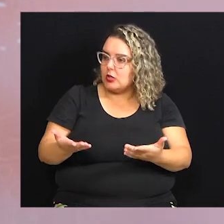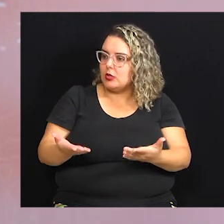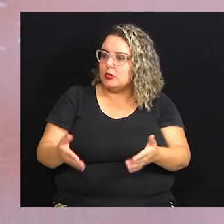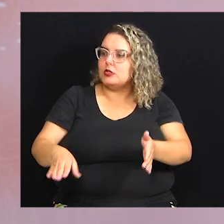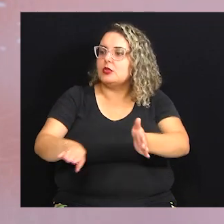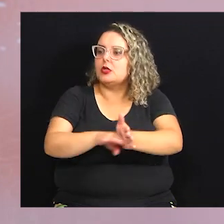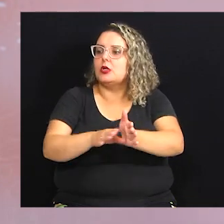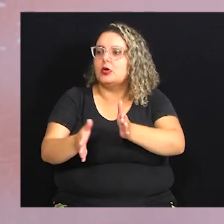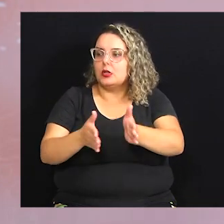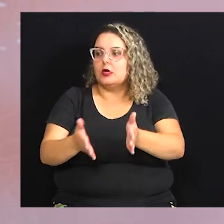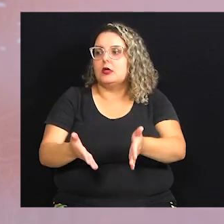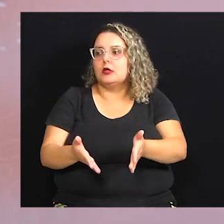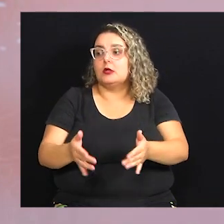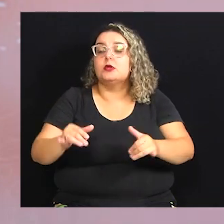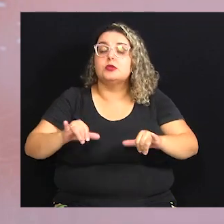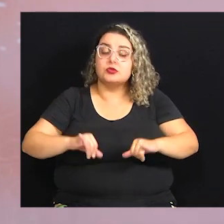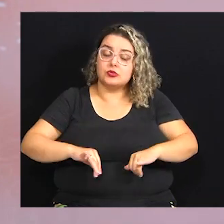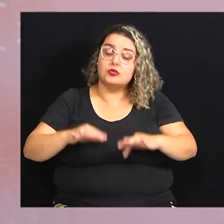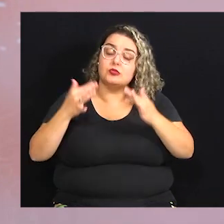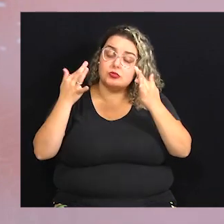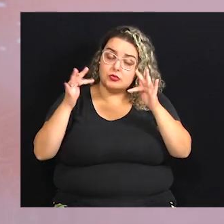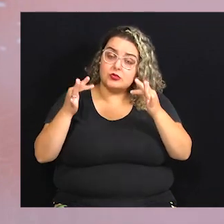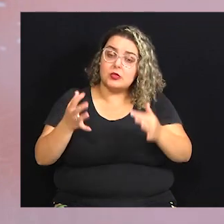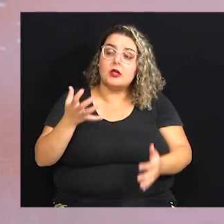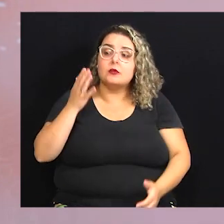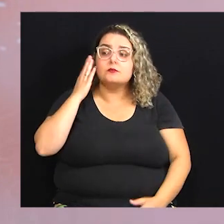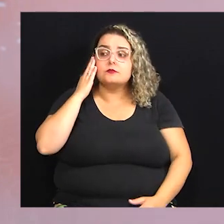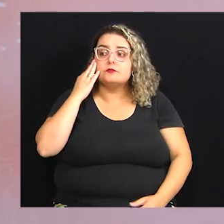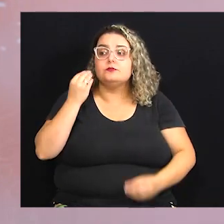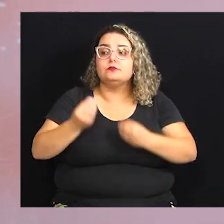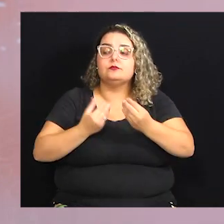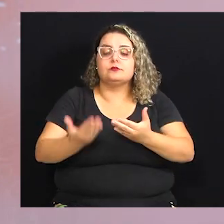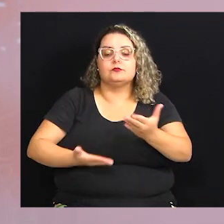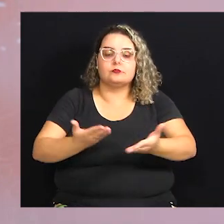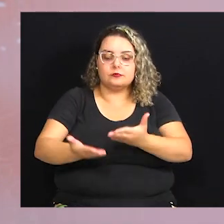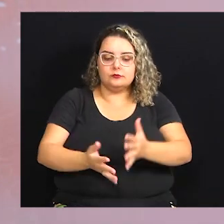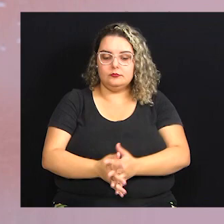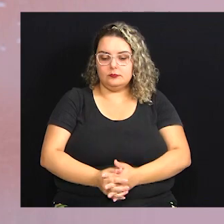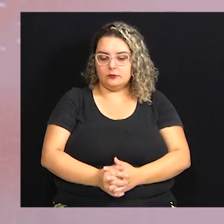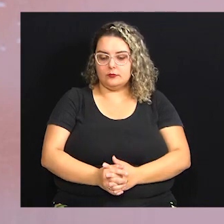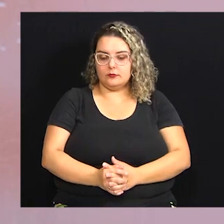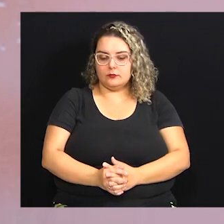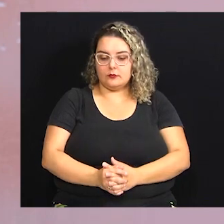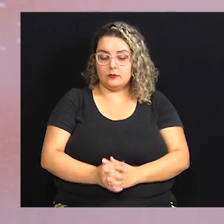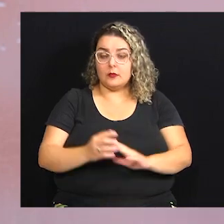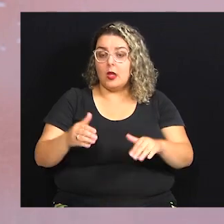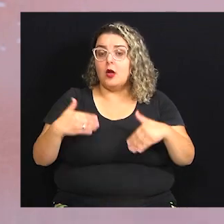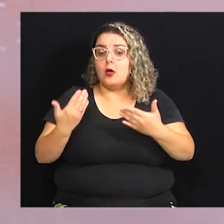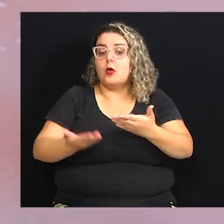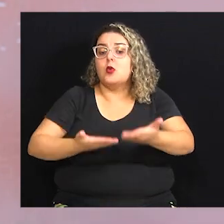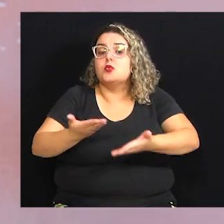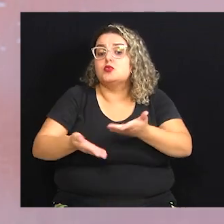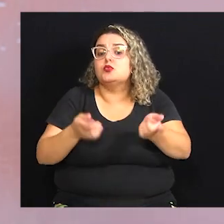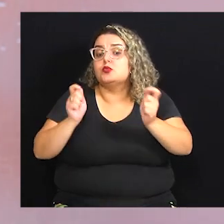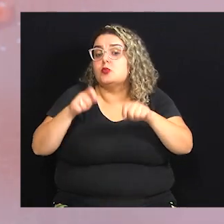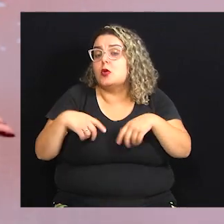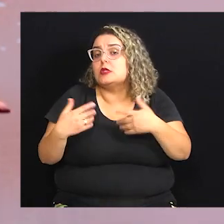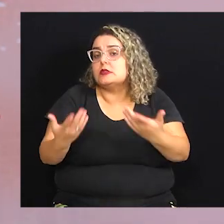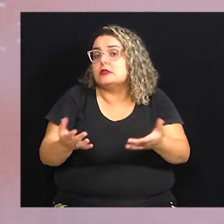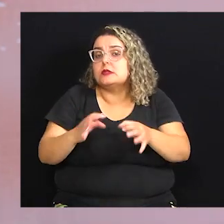Pois é, chegamos num momento que muita gente que sofre de dor quer saber como tratar, né? Quais são os